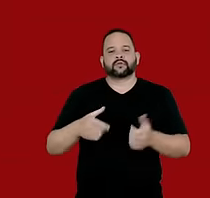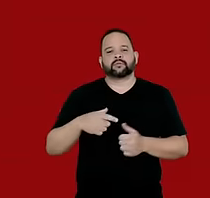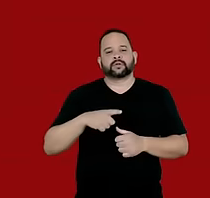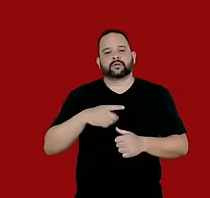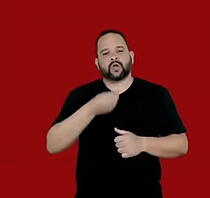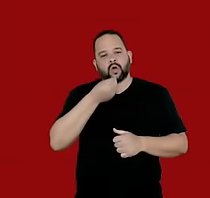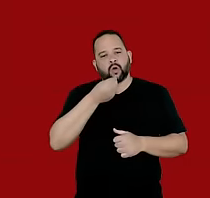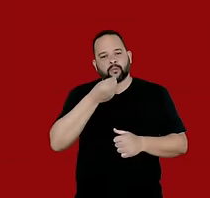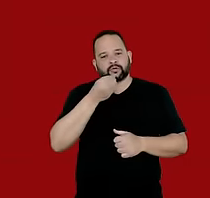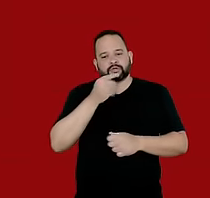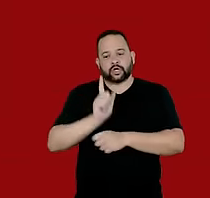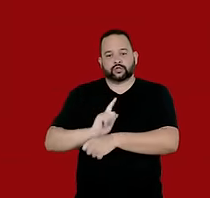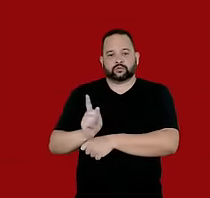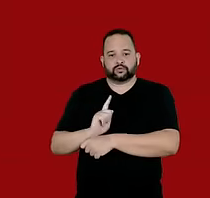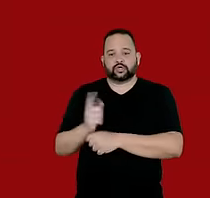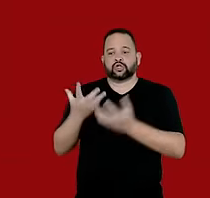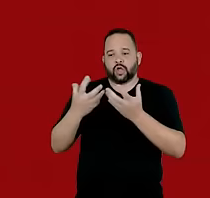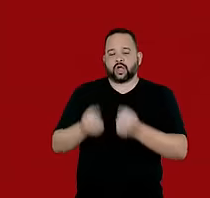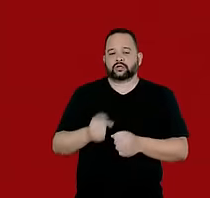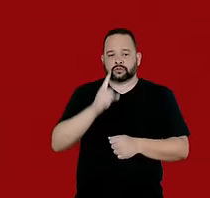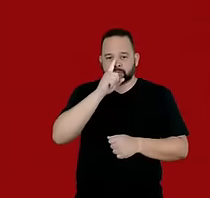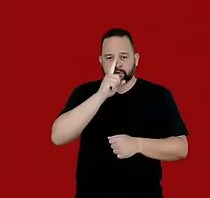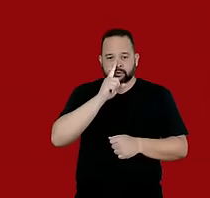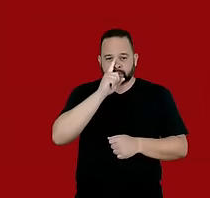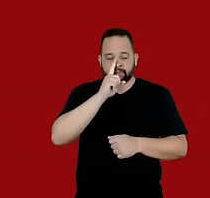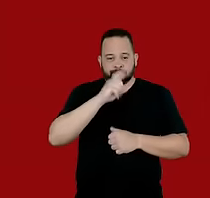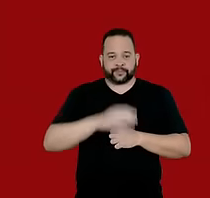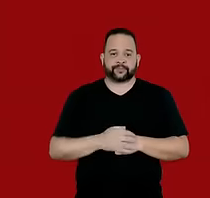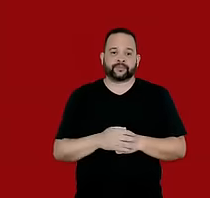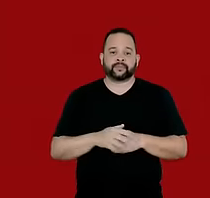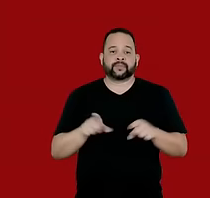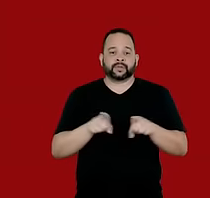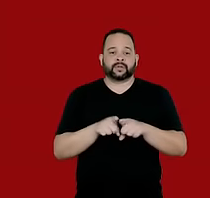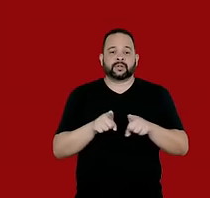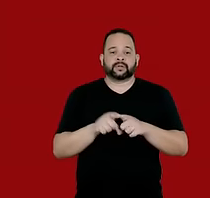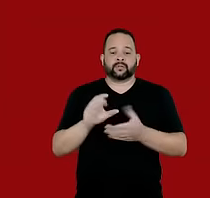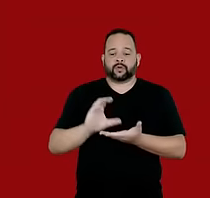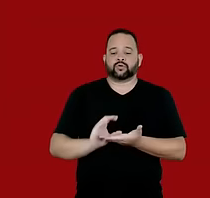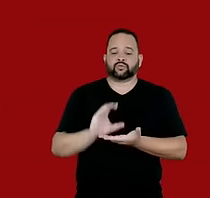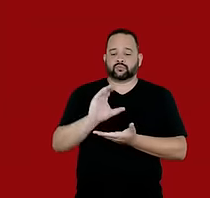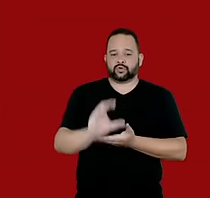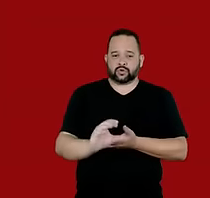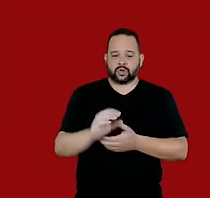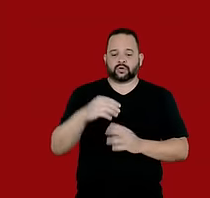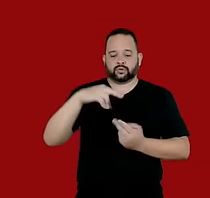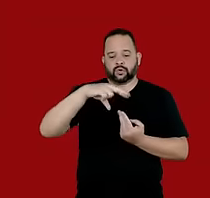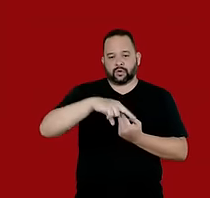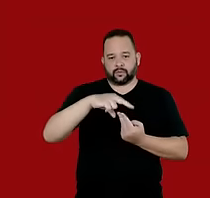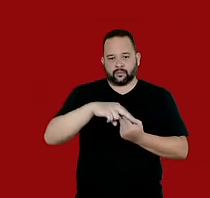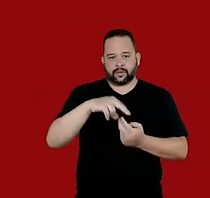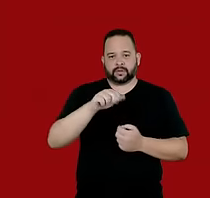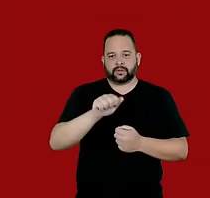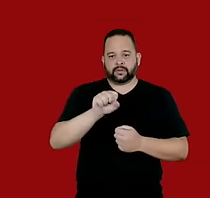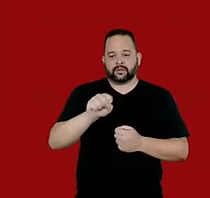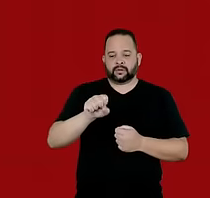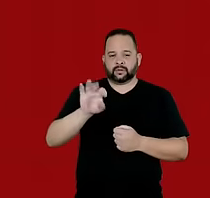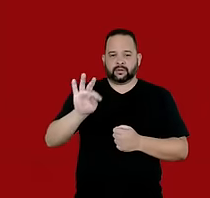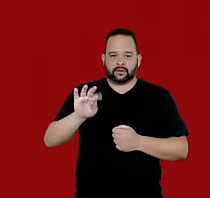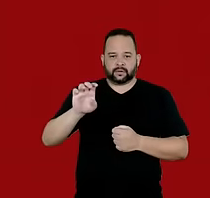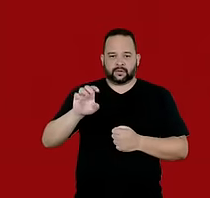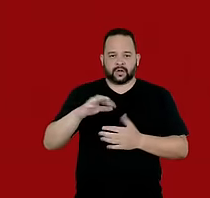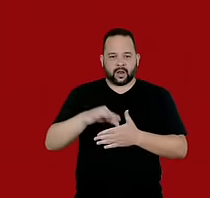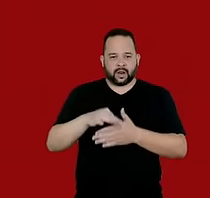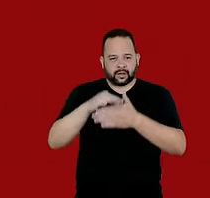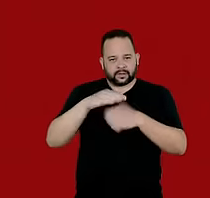essa posição de risco e capturar na parte de crédito né a Bradesco asset aqui líder mais de 250 bit sobre